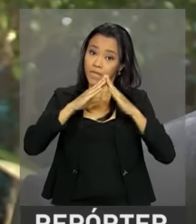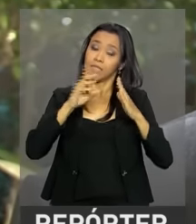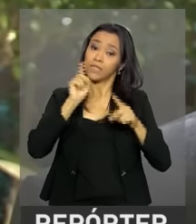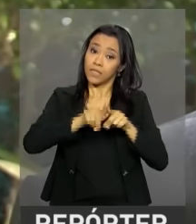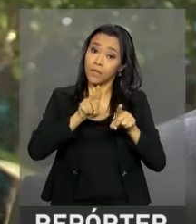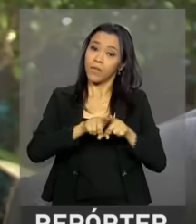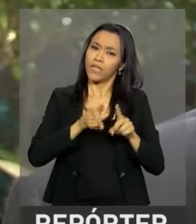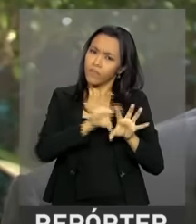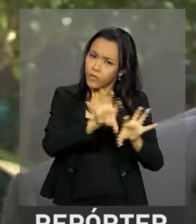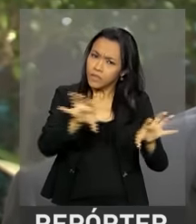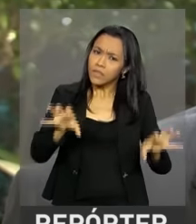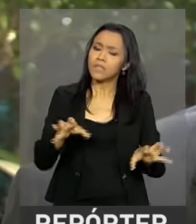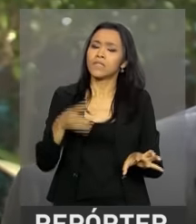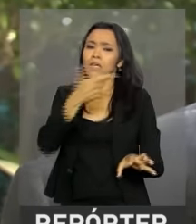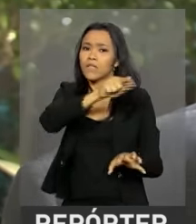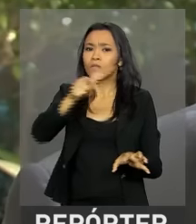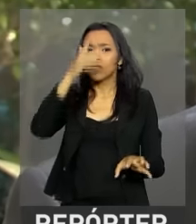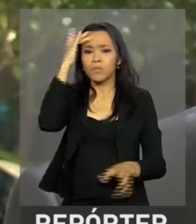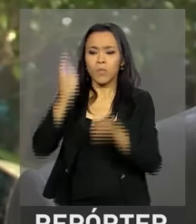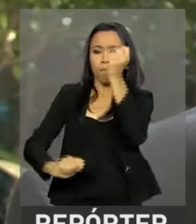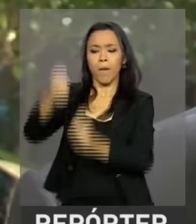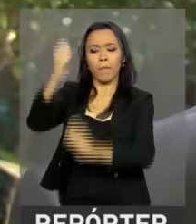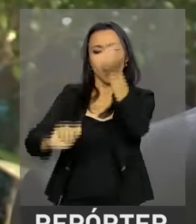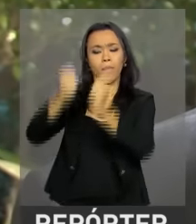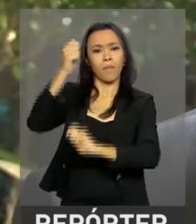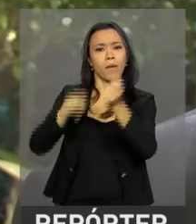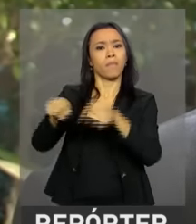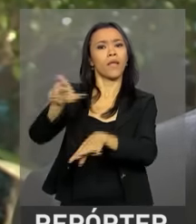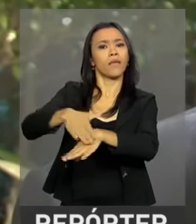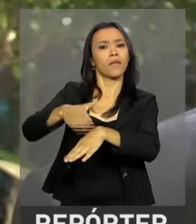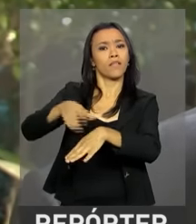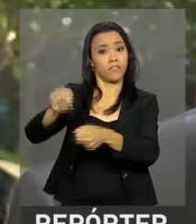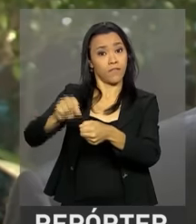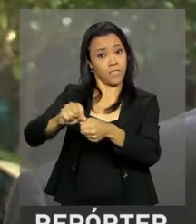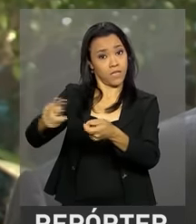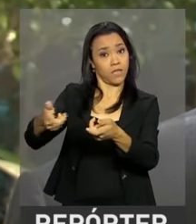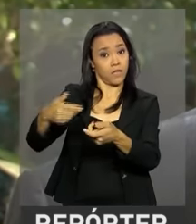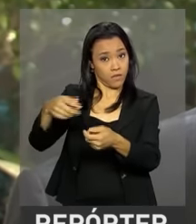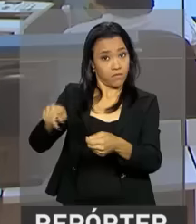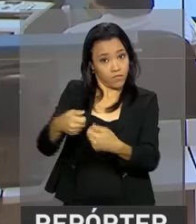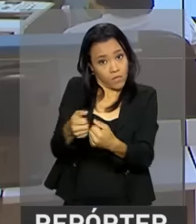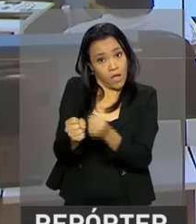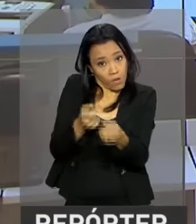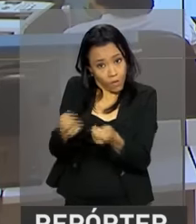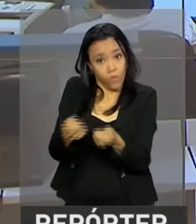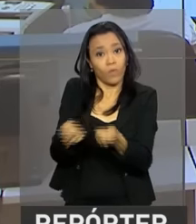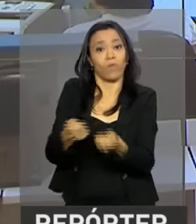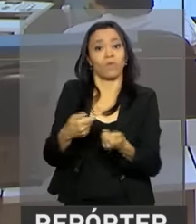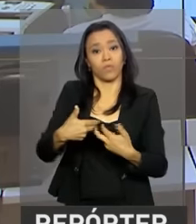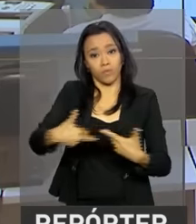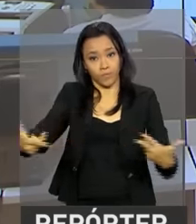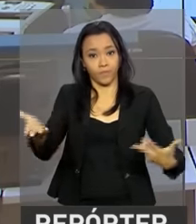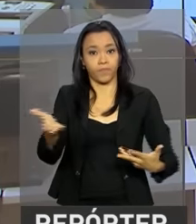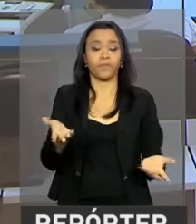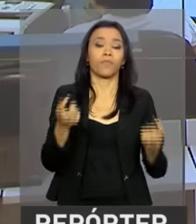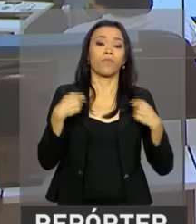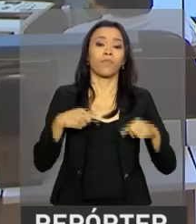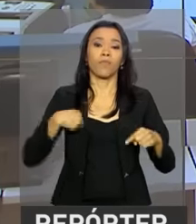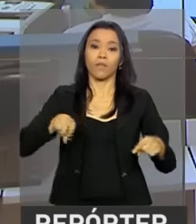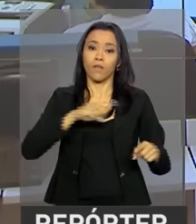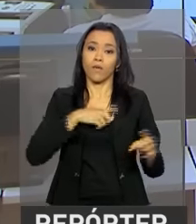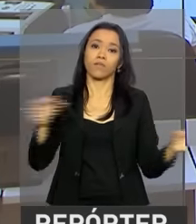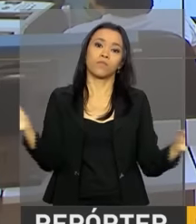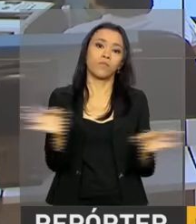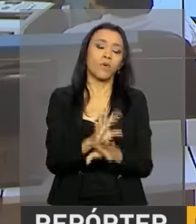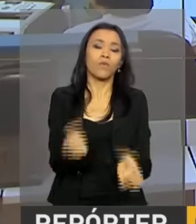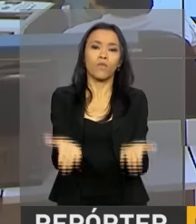produtos eletrodomésticos por exemplo a colocarem no no mercado produtos mais econômicos e nós ficamos por aqui voltamos